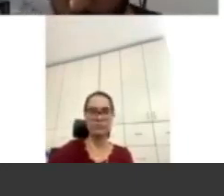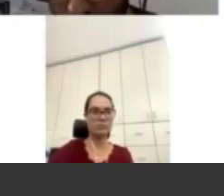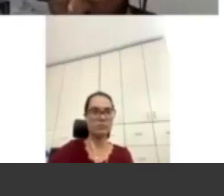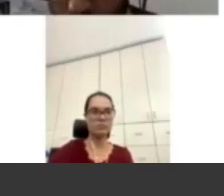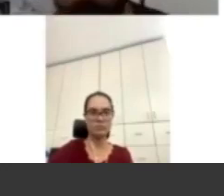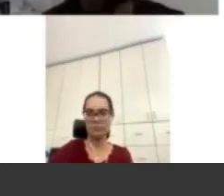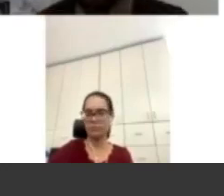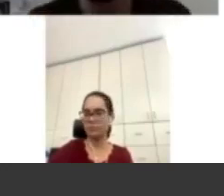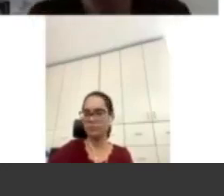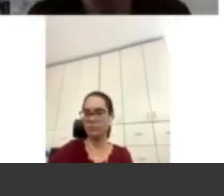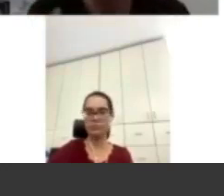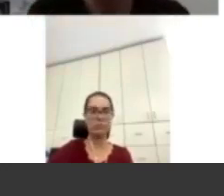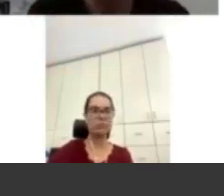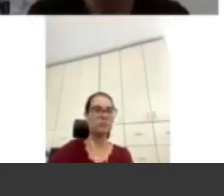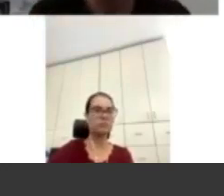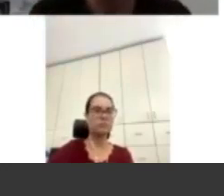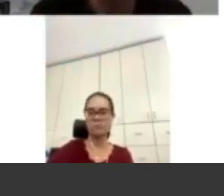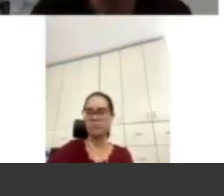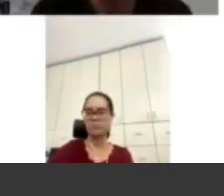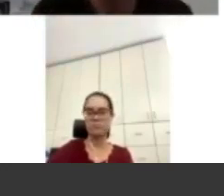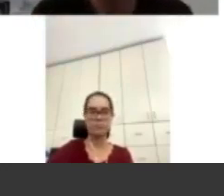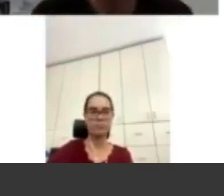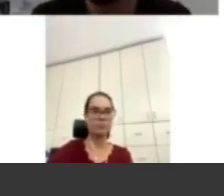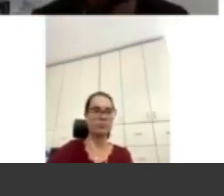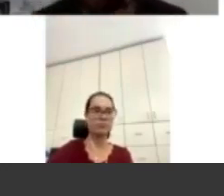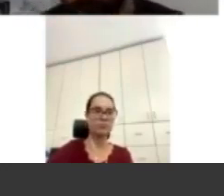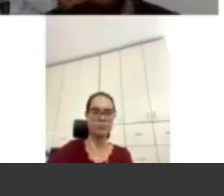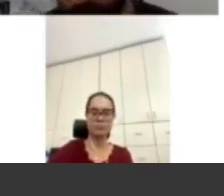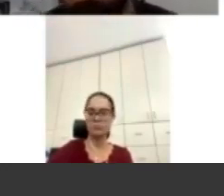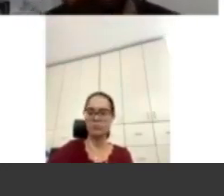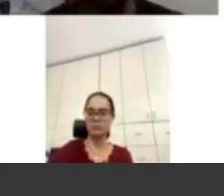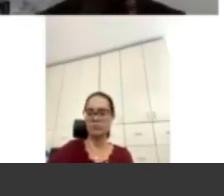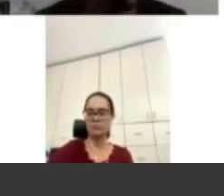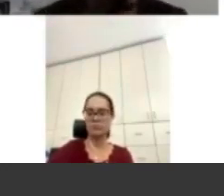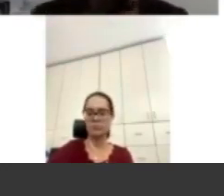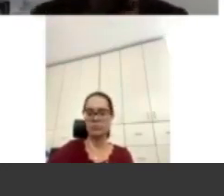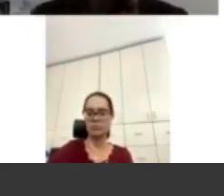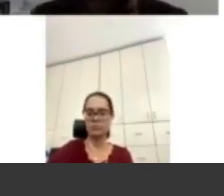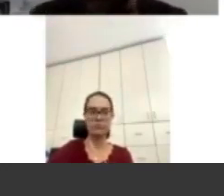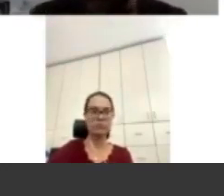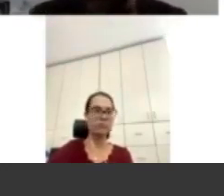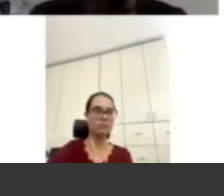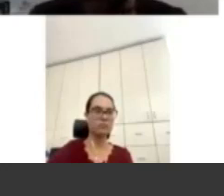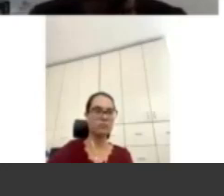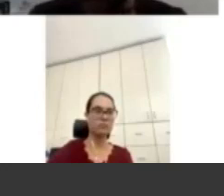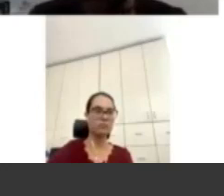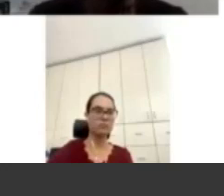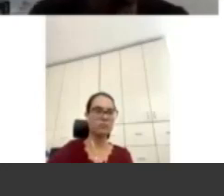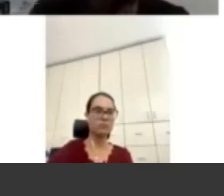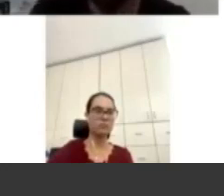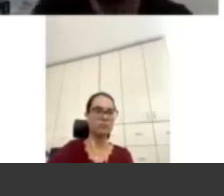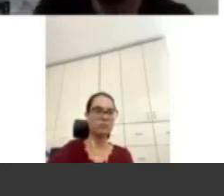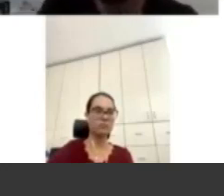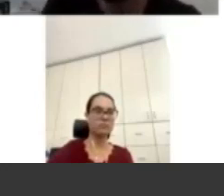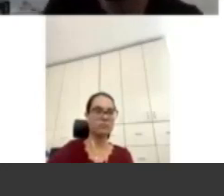sequência, questões de aconselhamento, quais são as medidas que a gente vai tomar nessa sequência, que seria a próxima página que eles